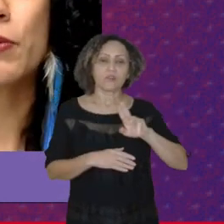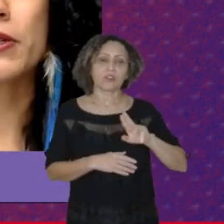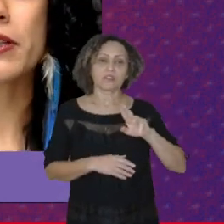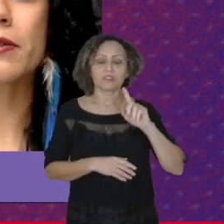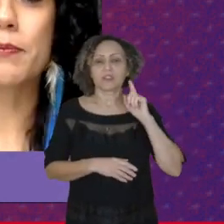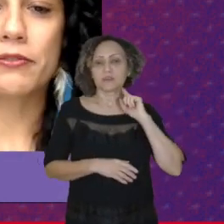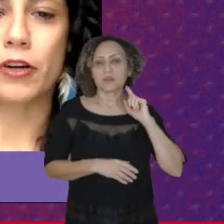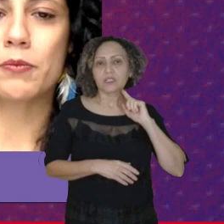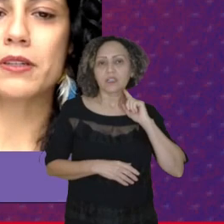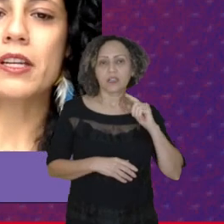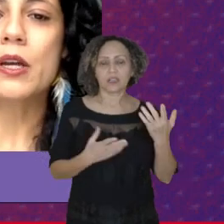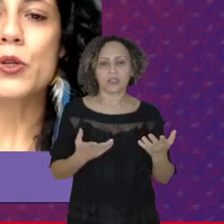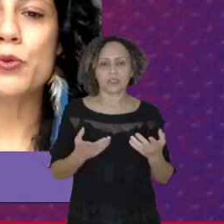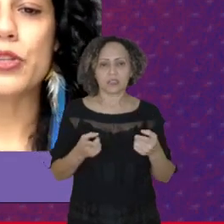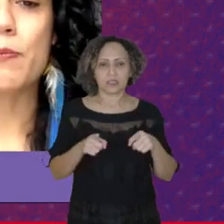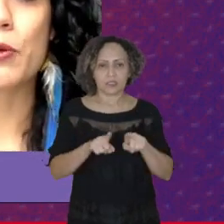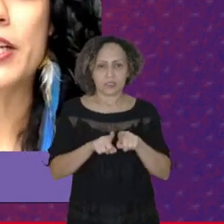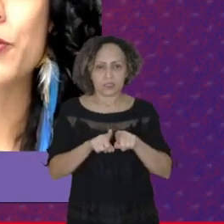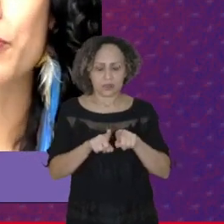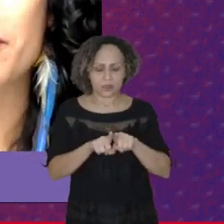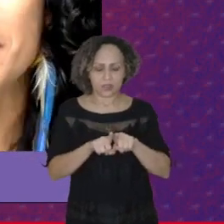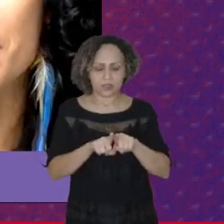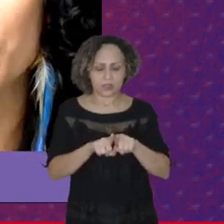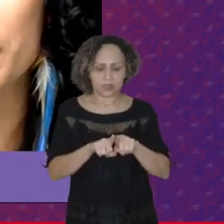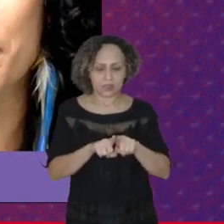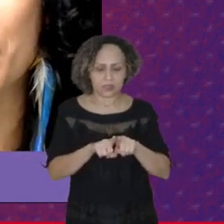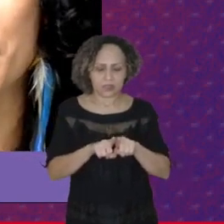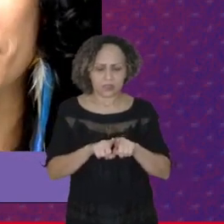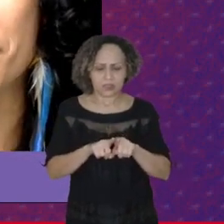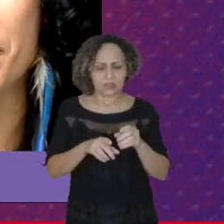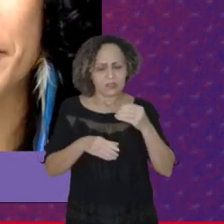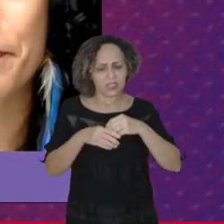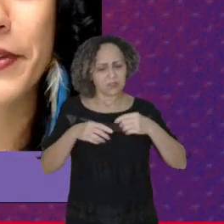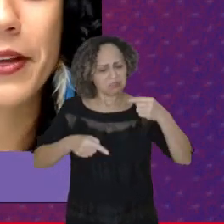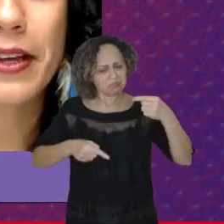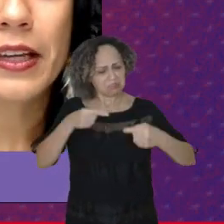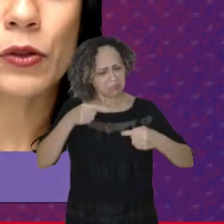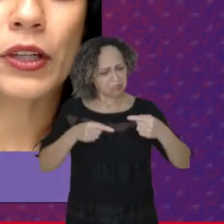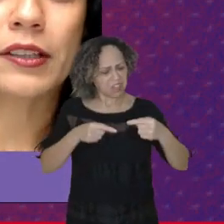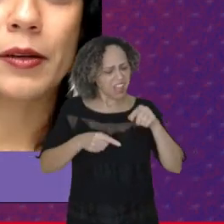indígena, performer e um ser político que luta pelo bem